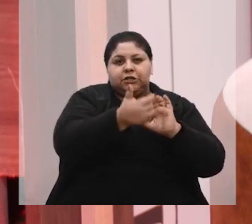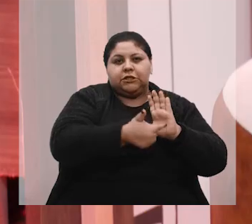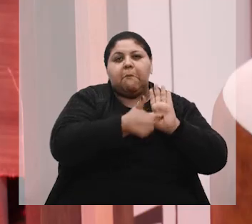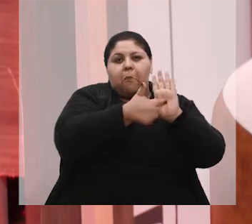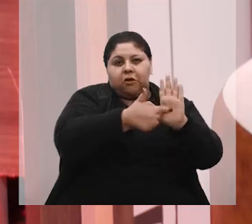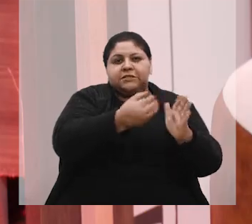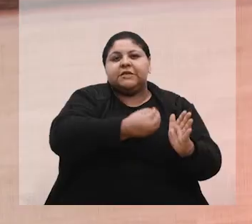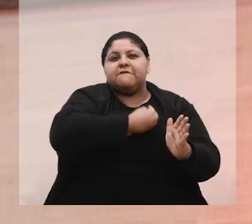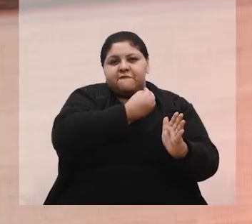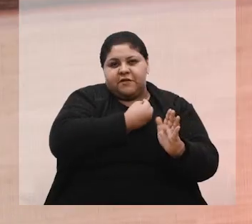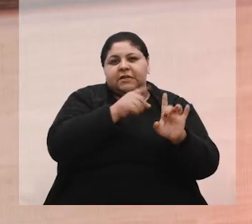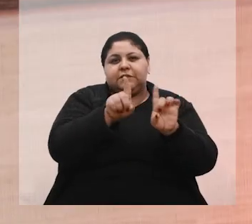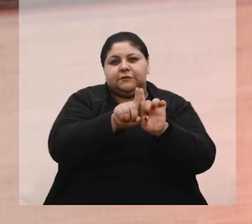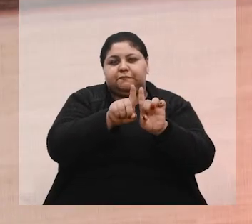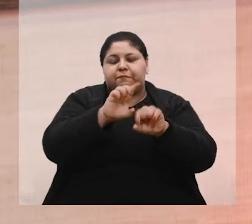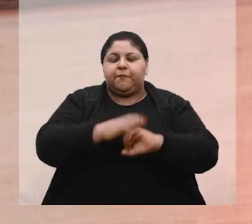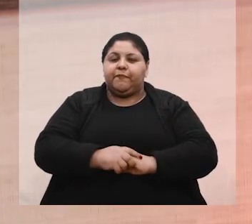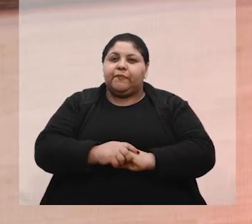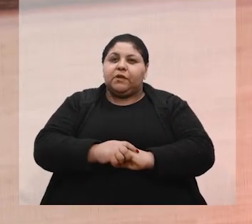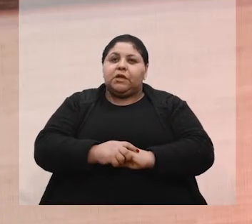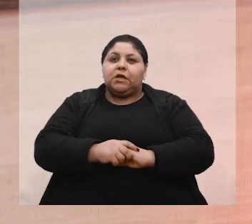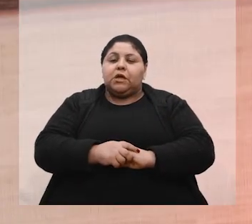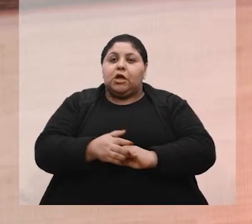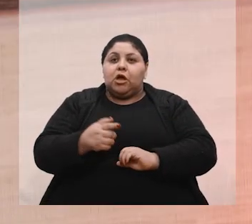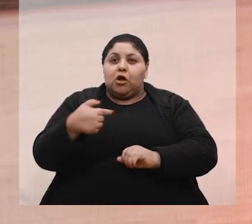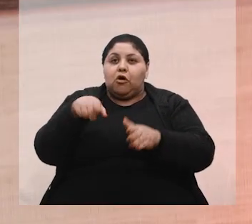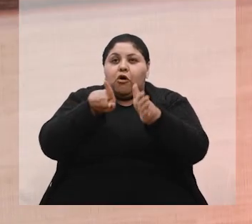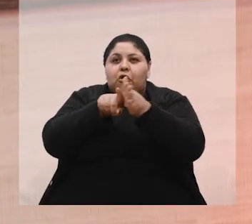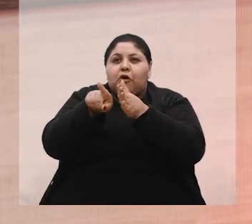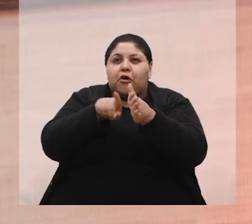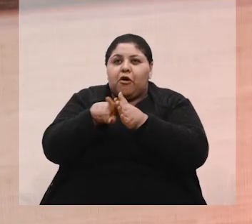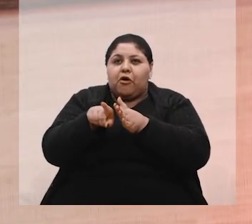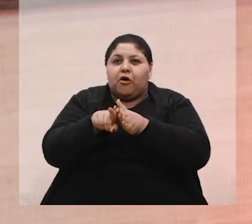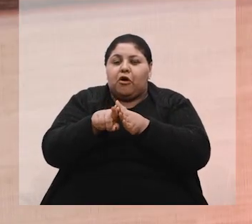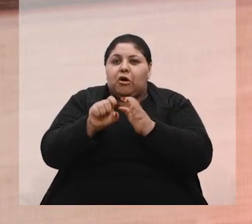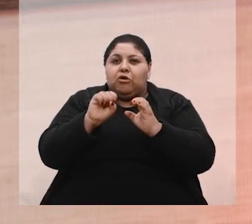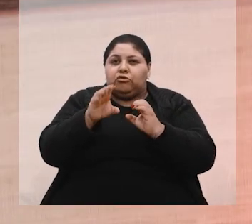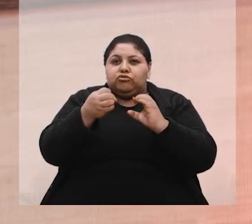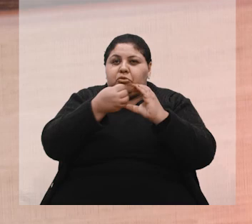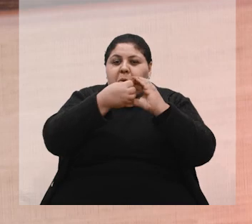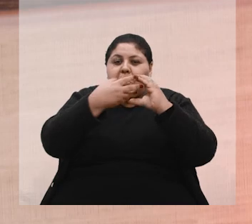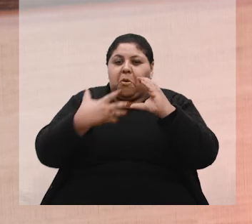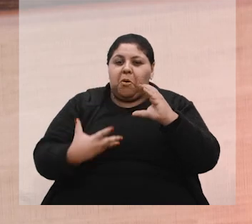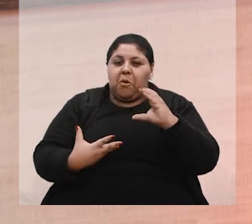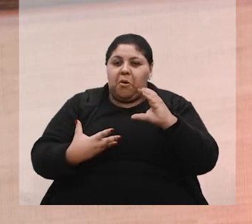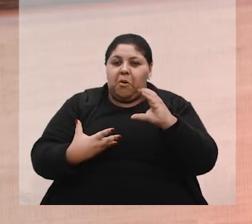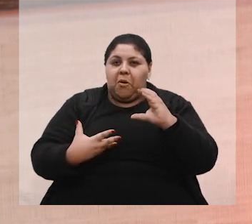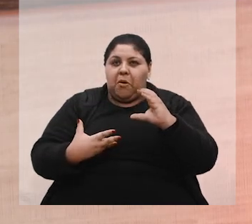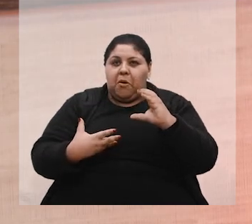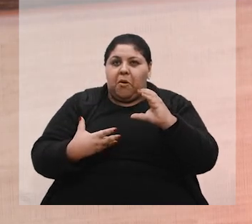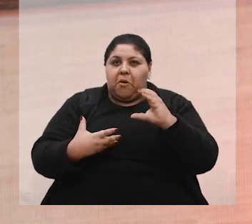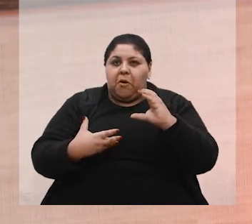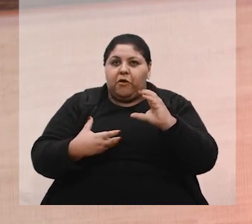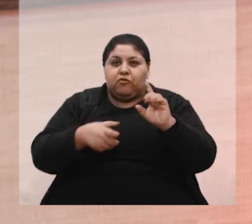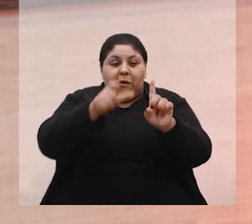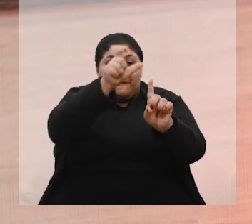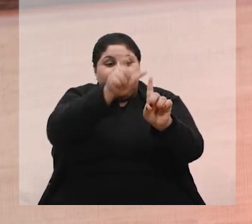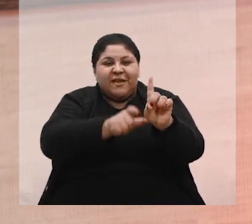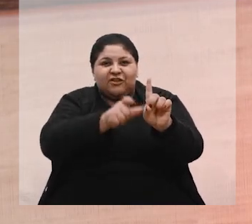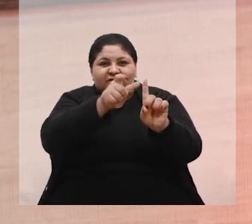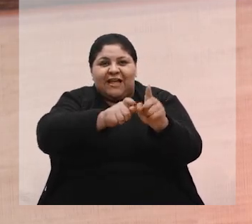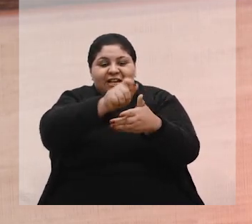na vida, sim, né? Quando eu faço aquele primeiro questionamento, eu tentei basicamente caracterizar a tua personagem